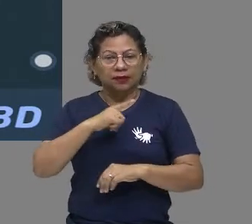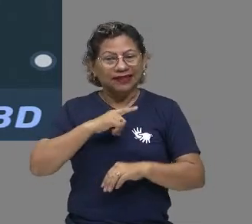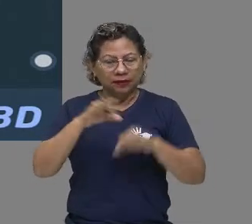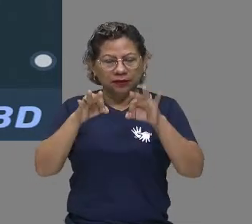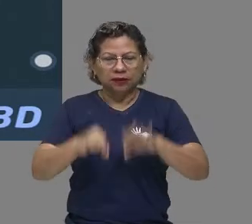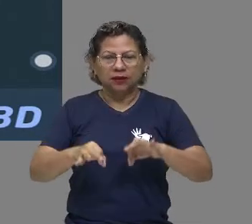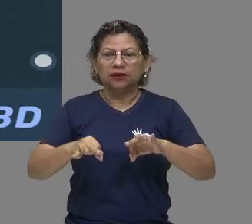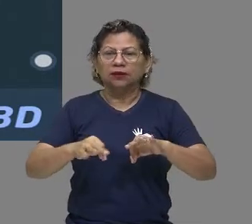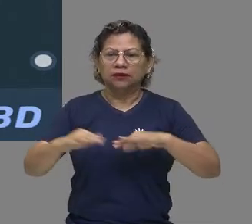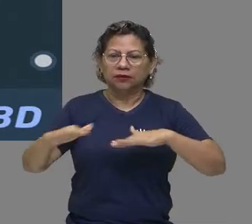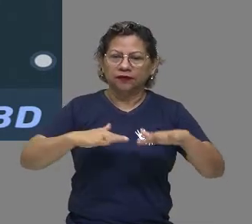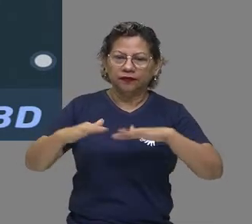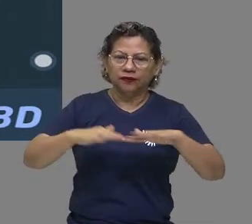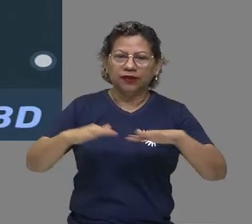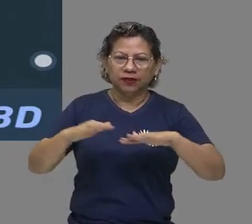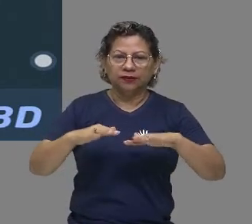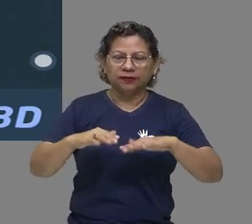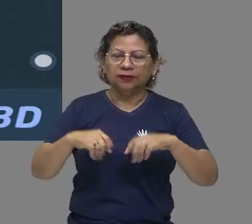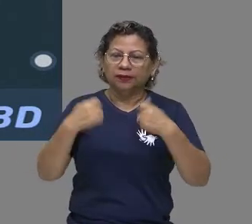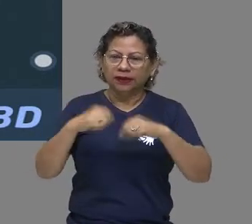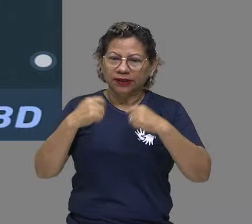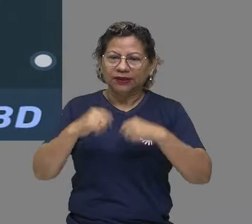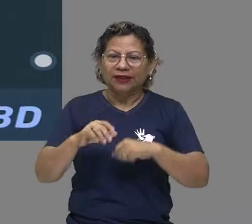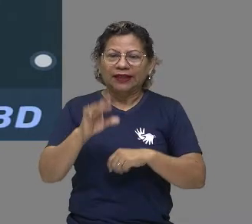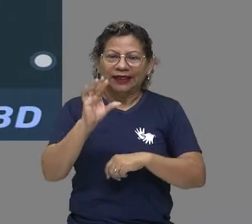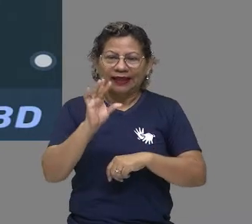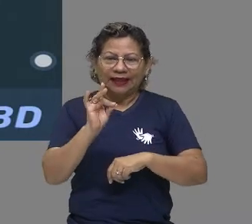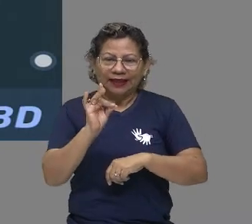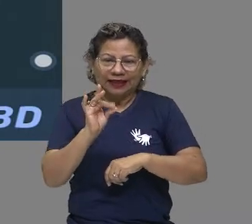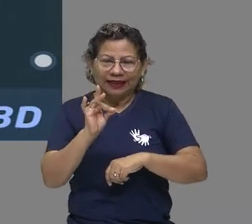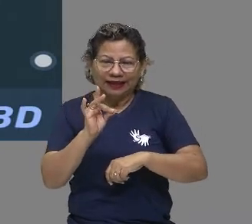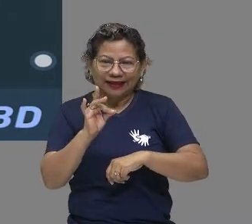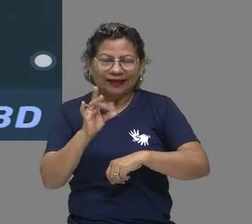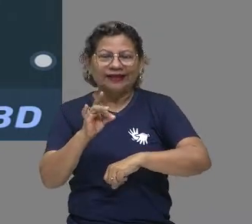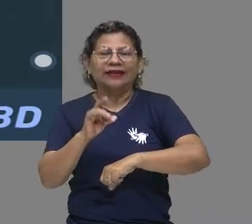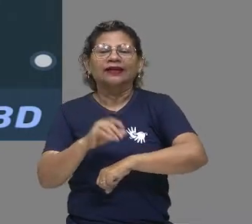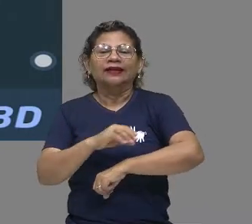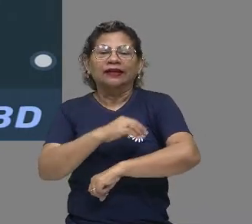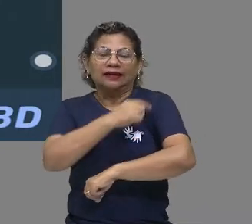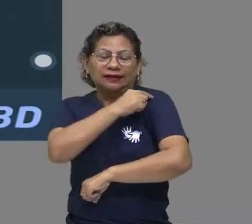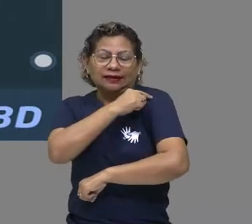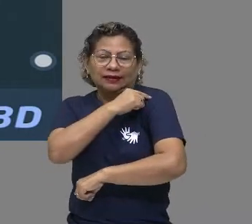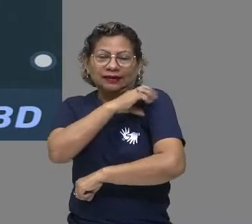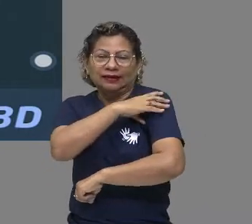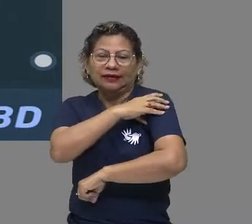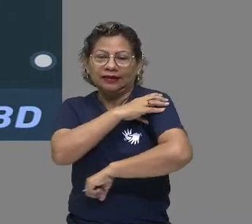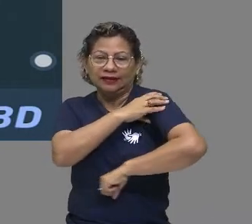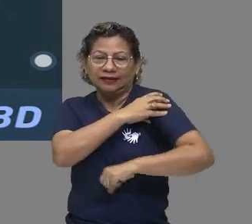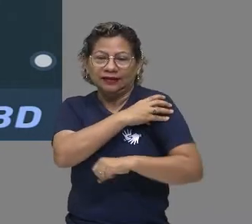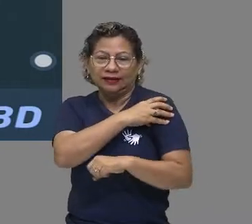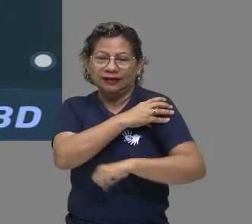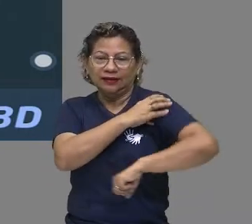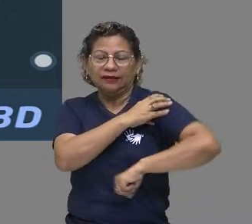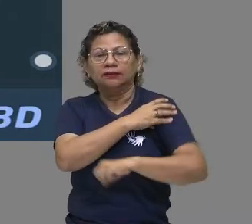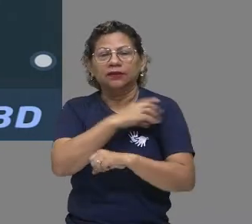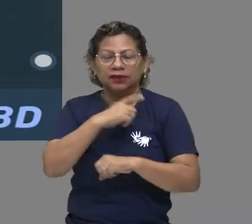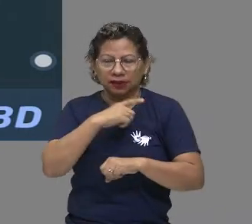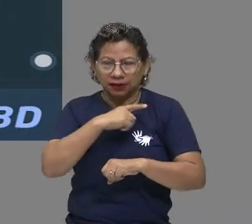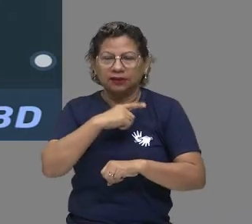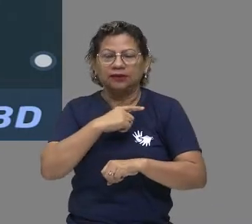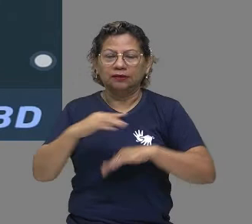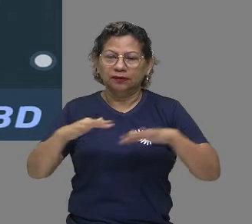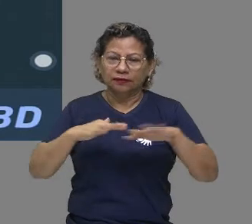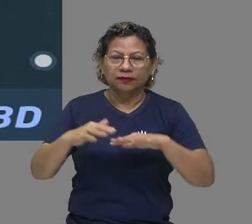movimentação é necessário que tem essa cartilagem para pro e também esses ossos e permitir que ele se movimente além